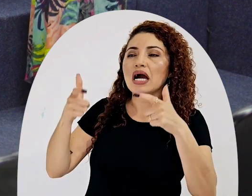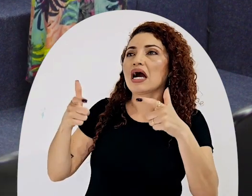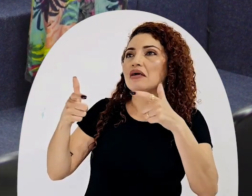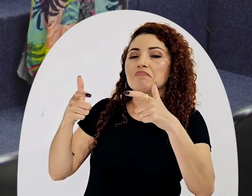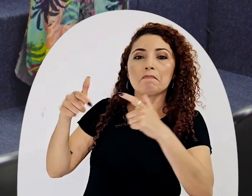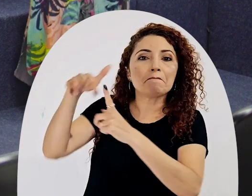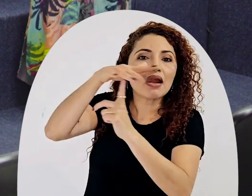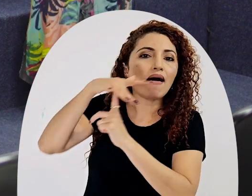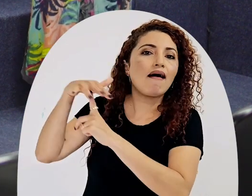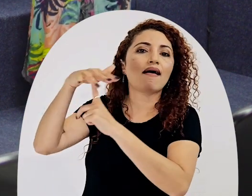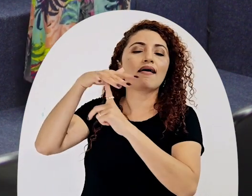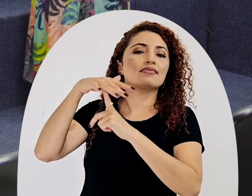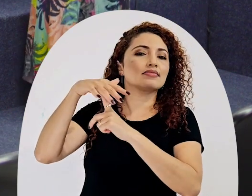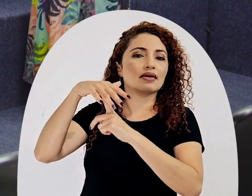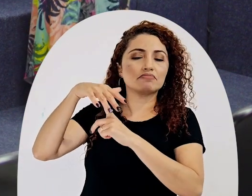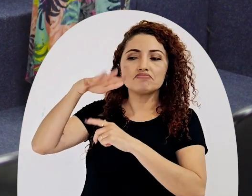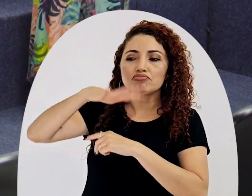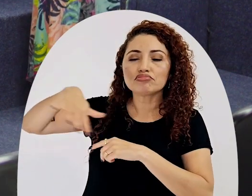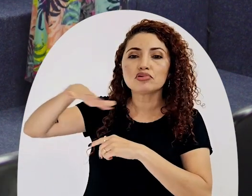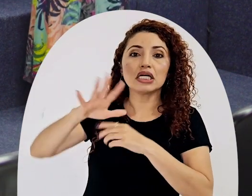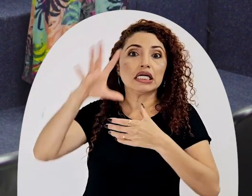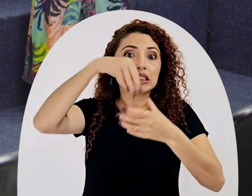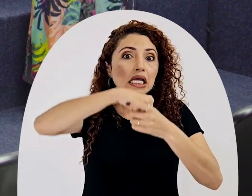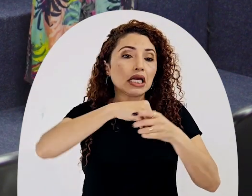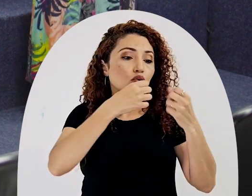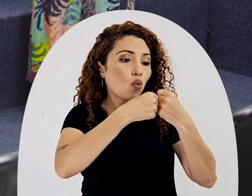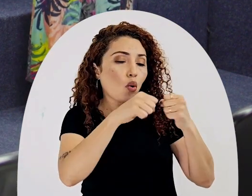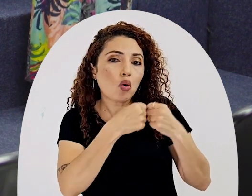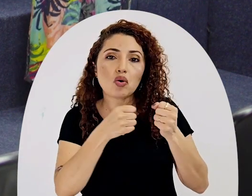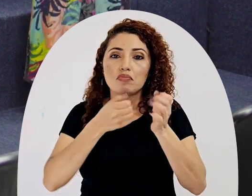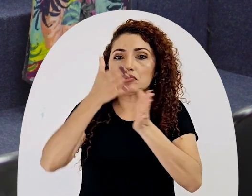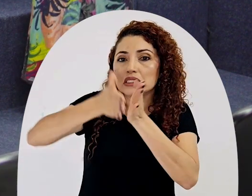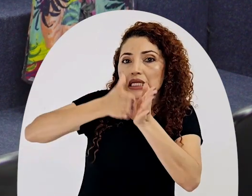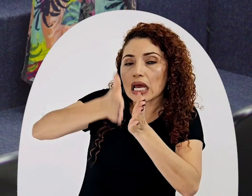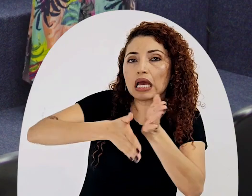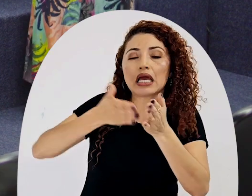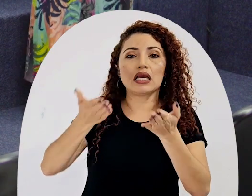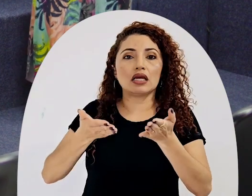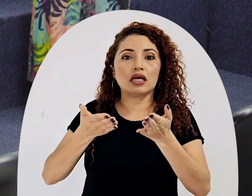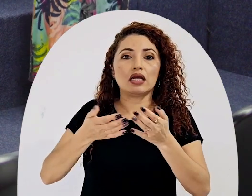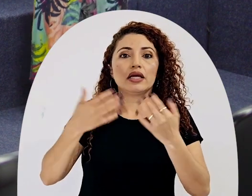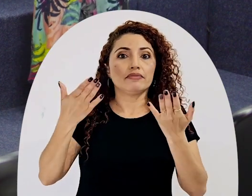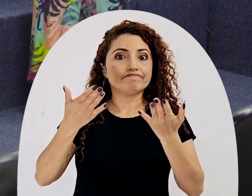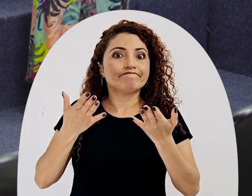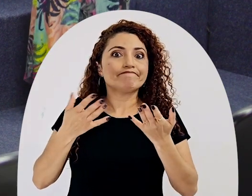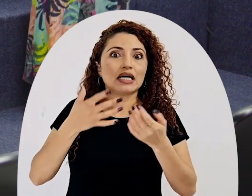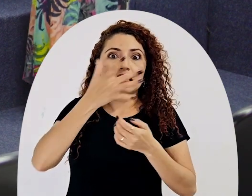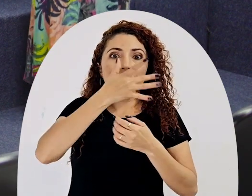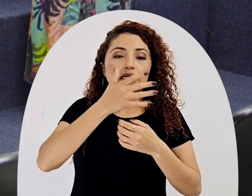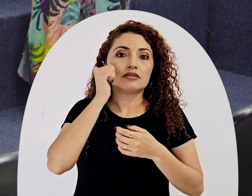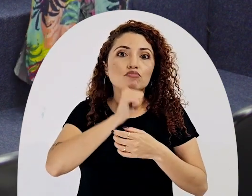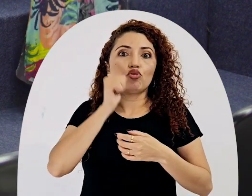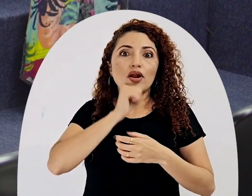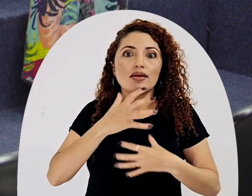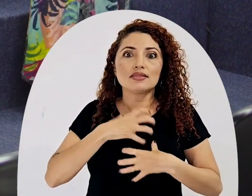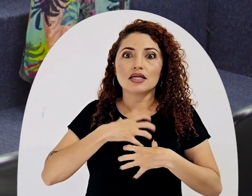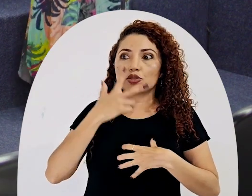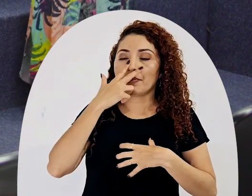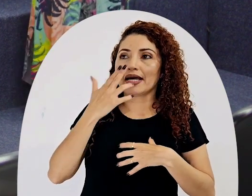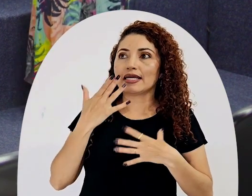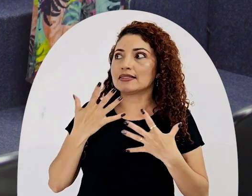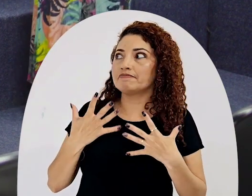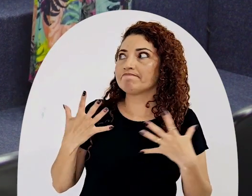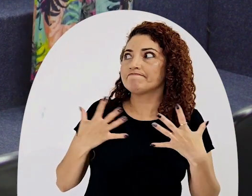como as praças, parques, dentro do transporte público, que é um local, né, onde as mulheres se sentem bastante